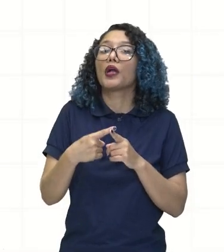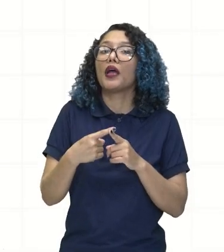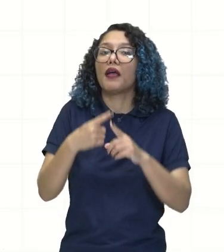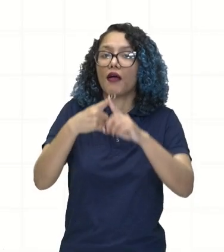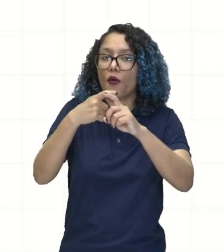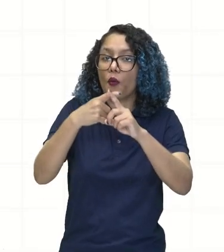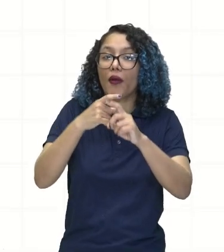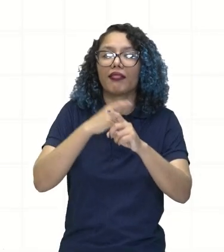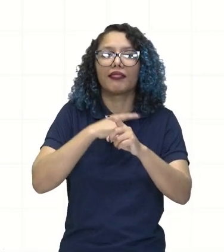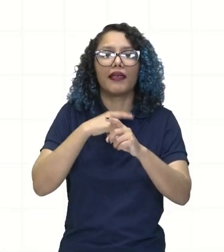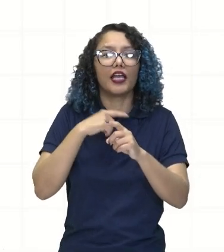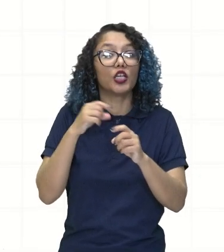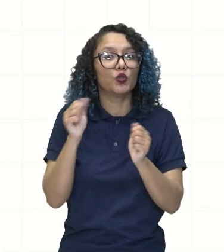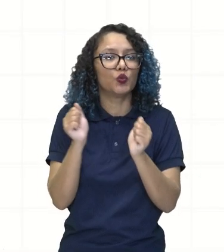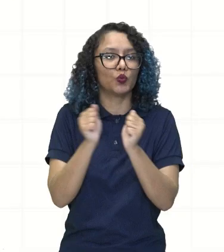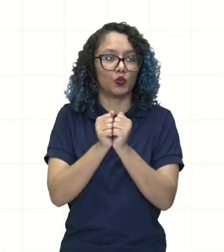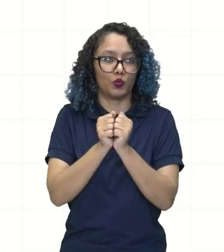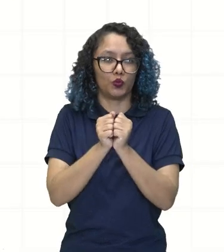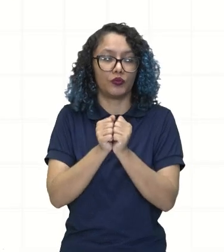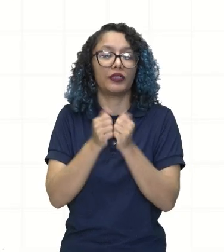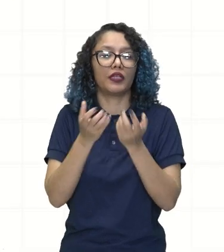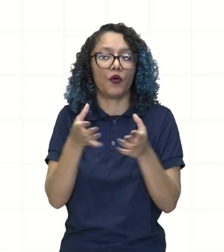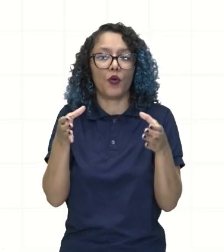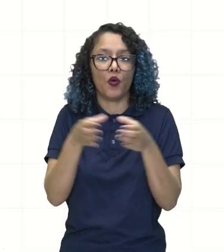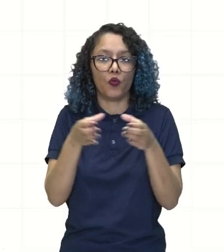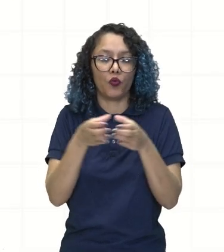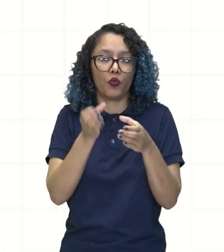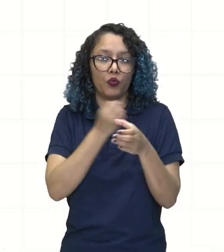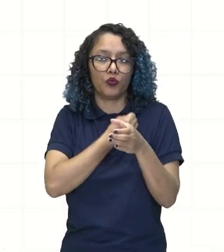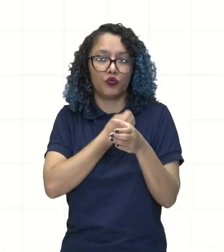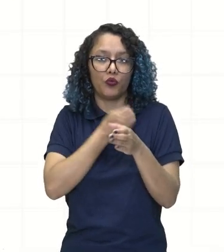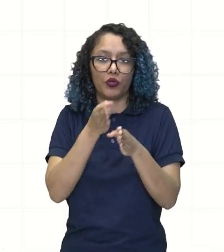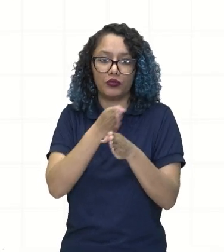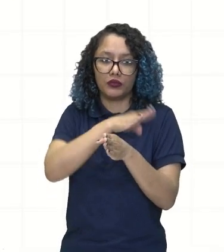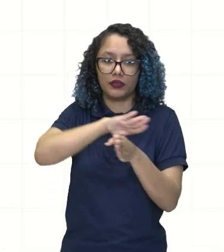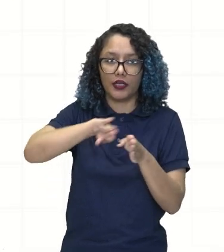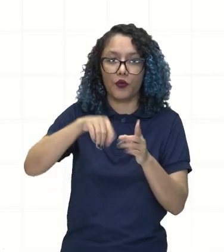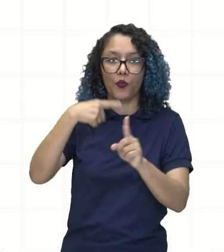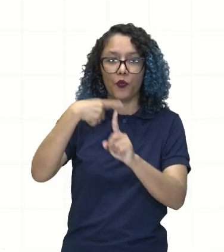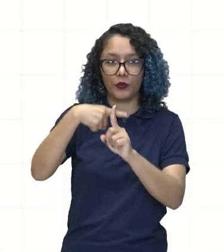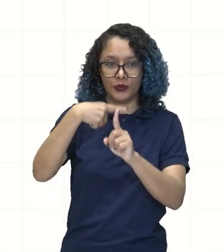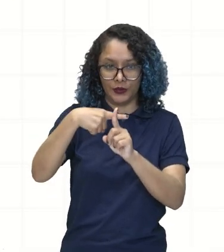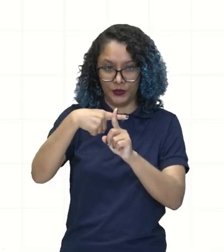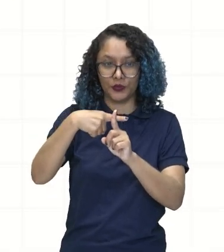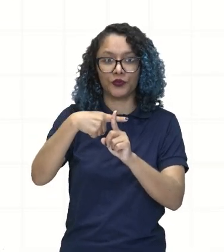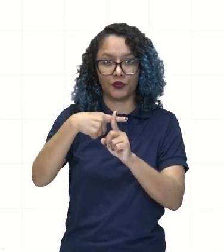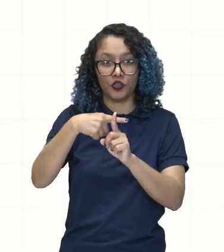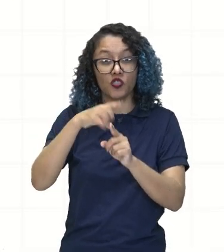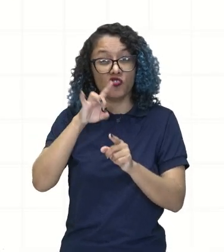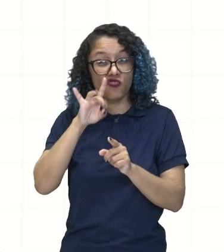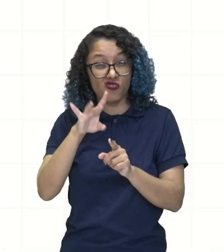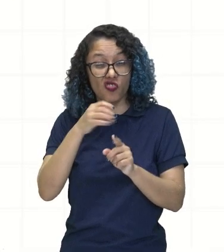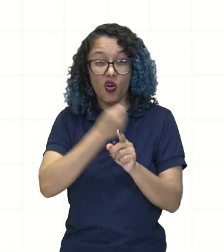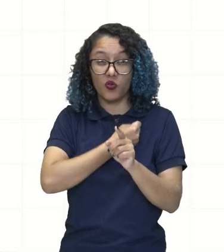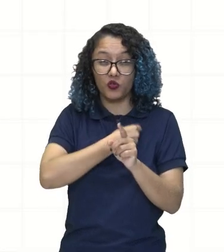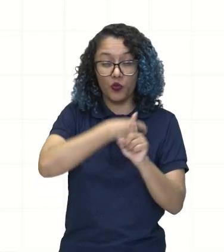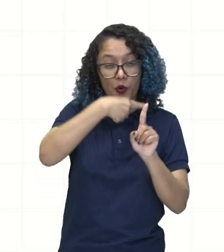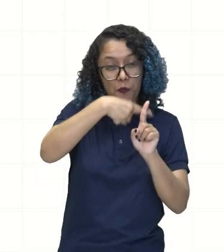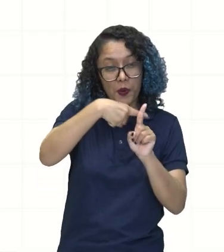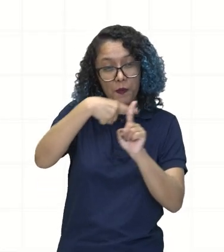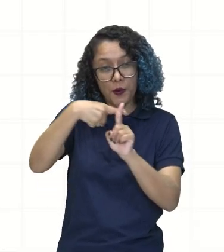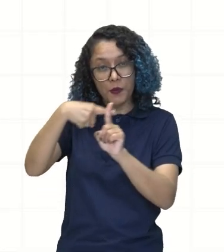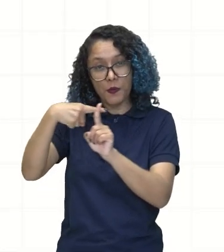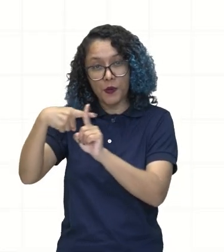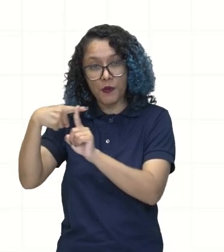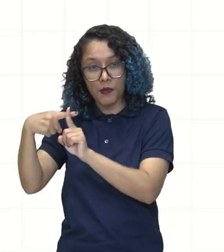Então a gente vai ler o quê? Conjunto dos números inteiros positivos. Só vai ser os positivos.